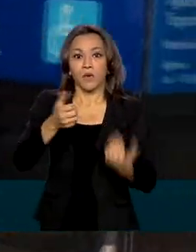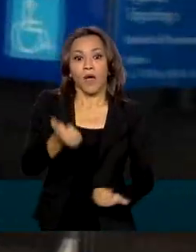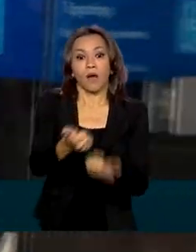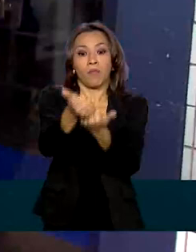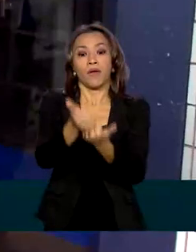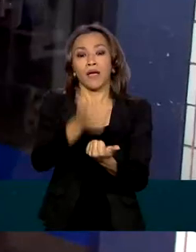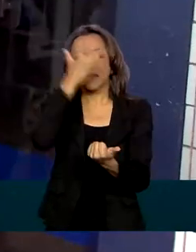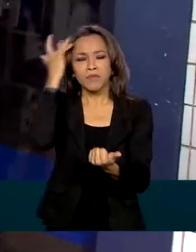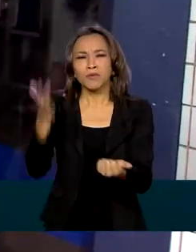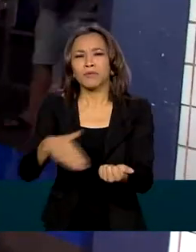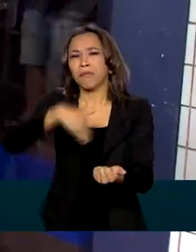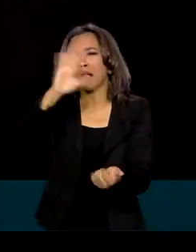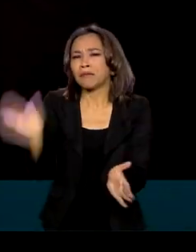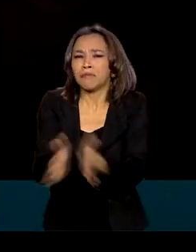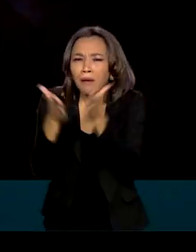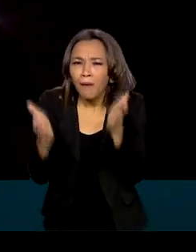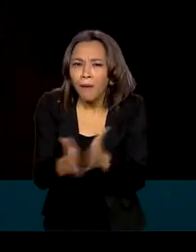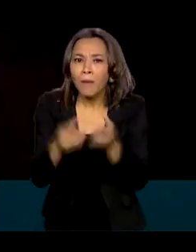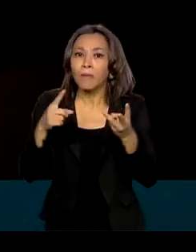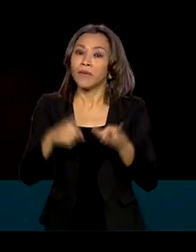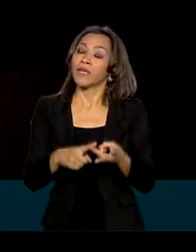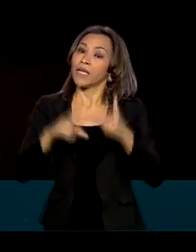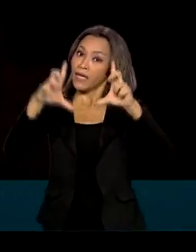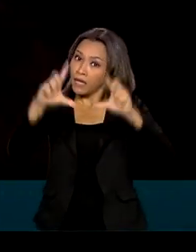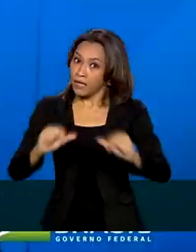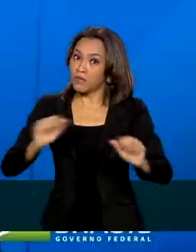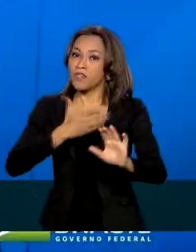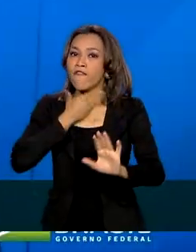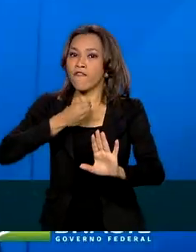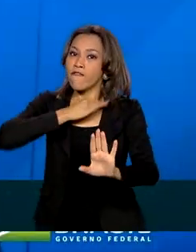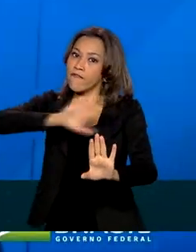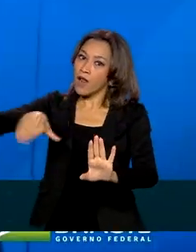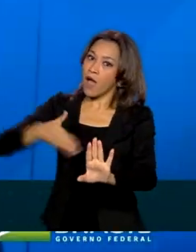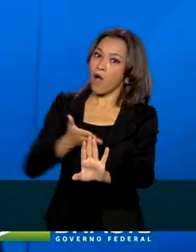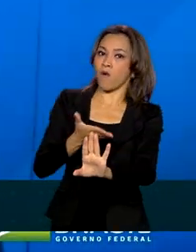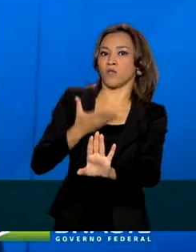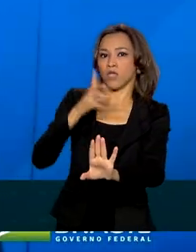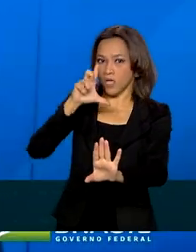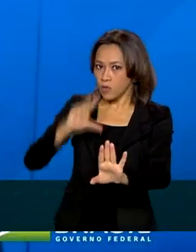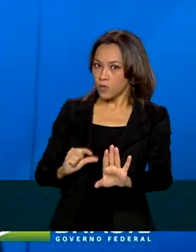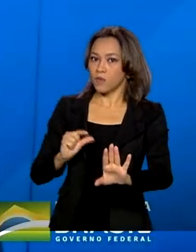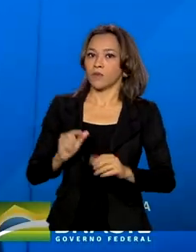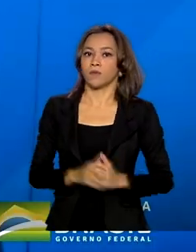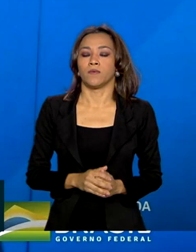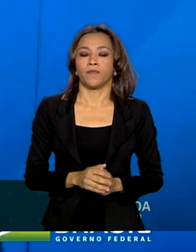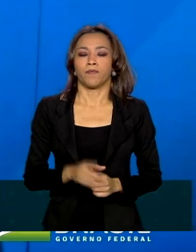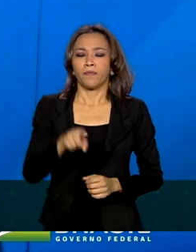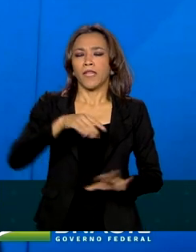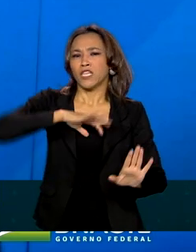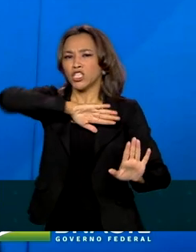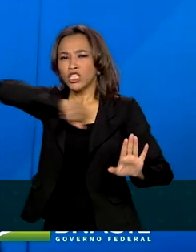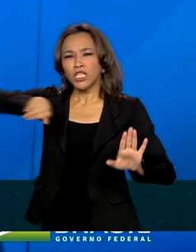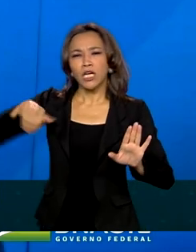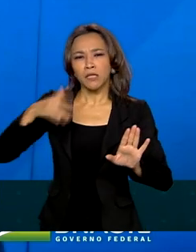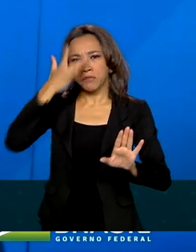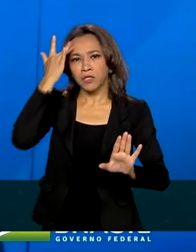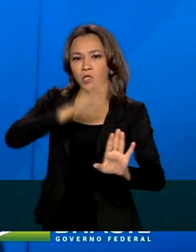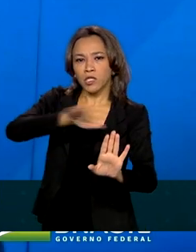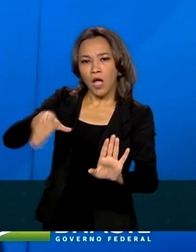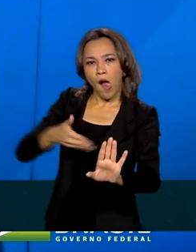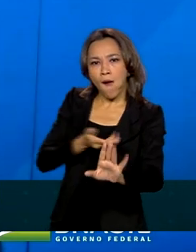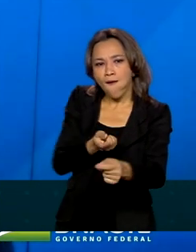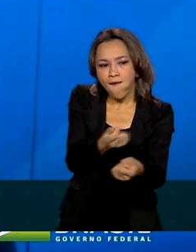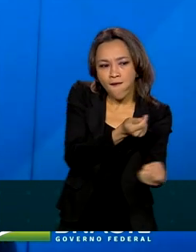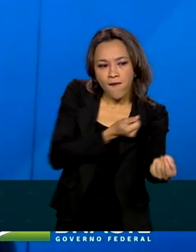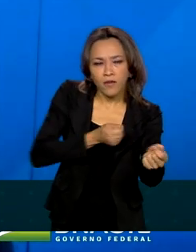os mais carentes e reduzir fraudes e custos tirando os atravessadores tirando